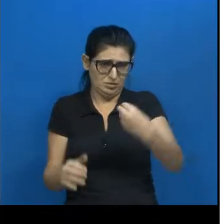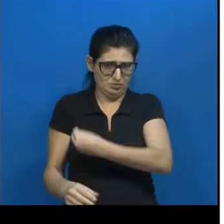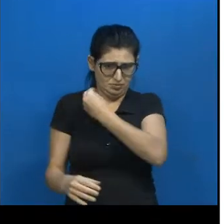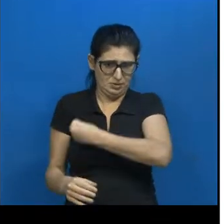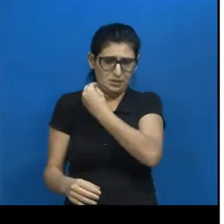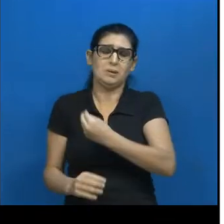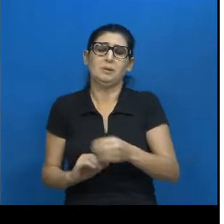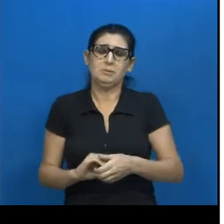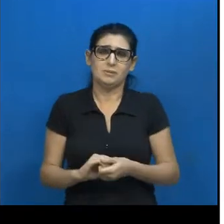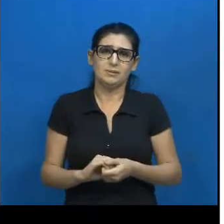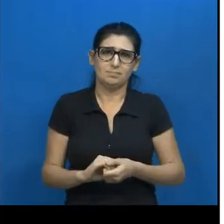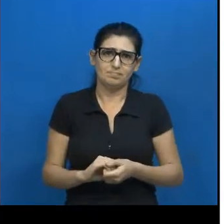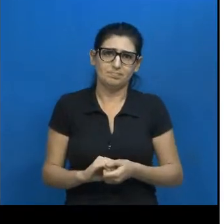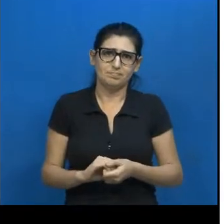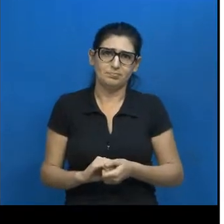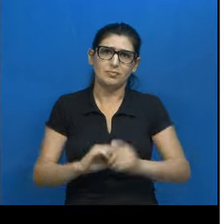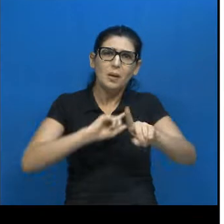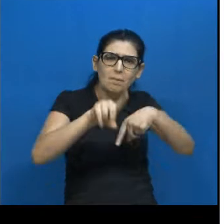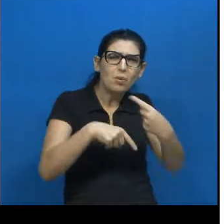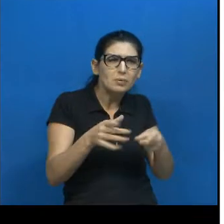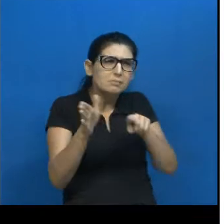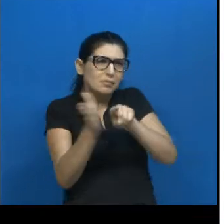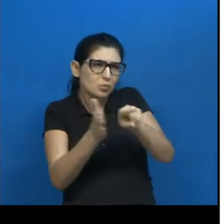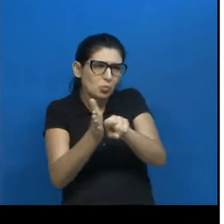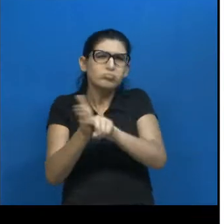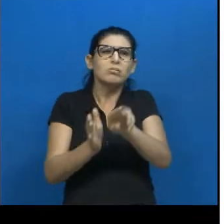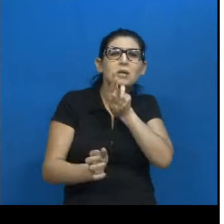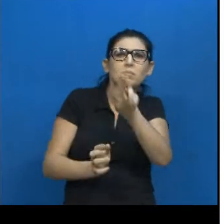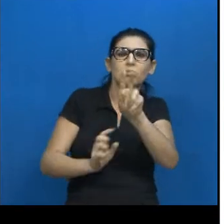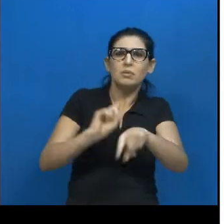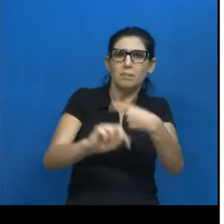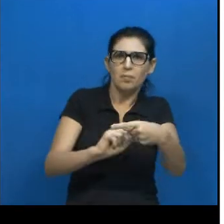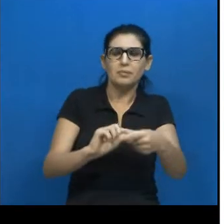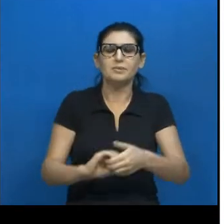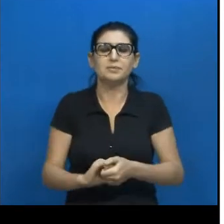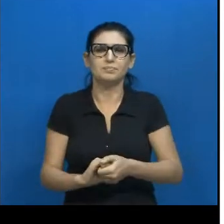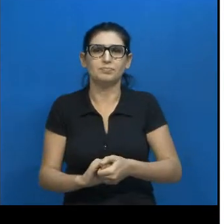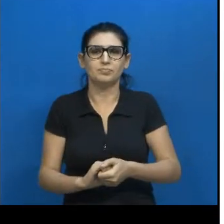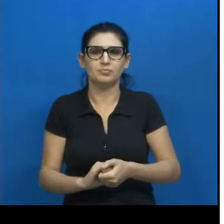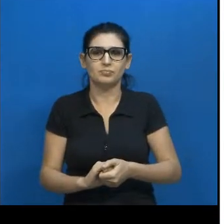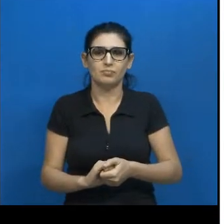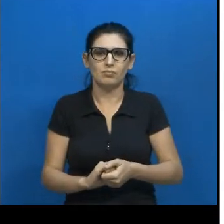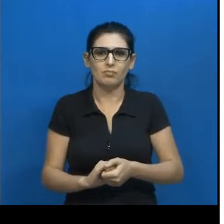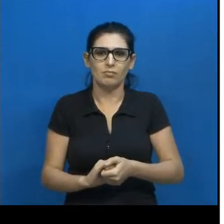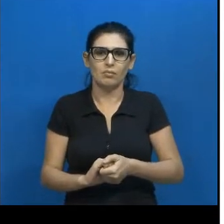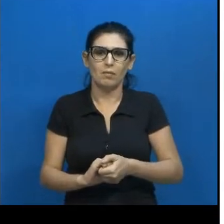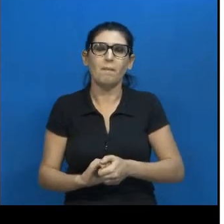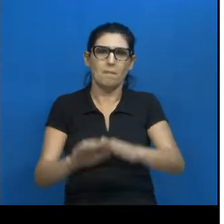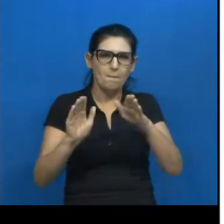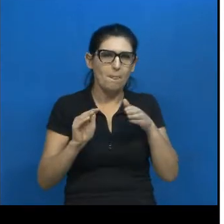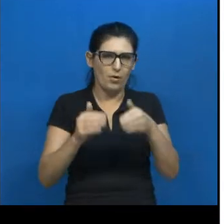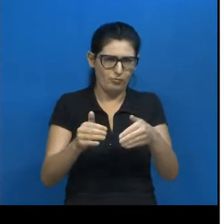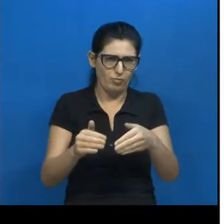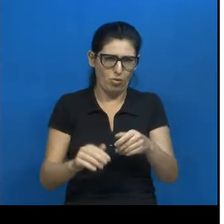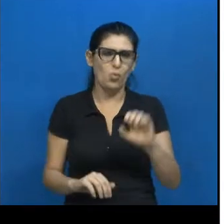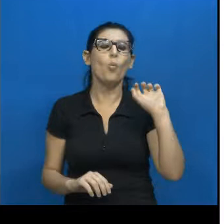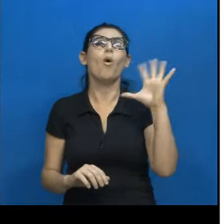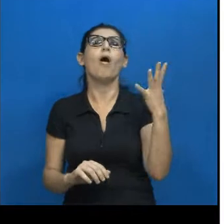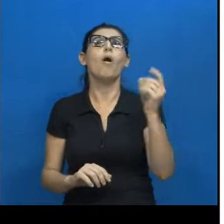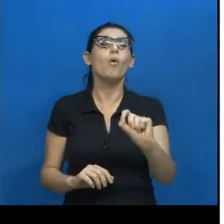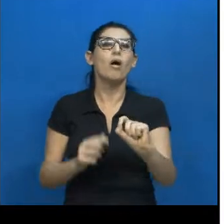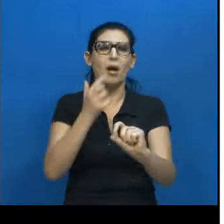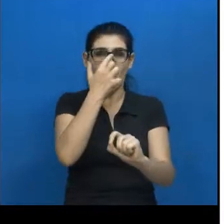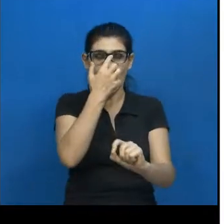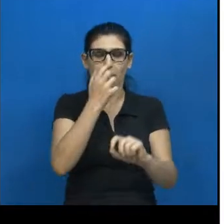for fazer, tiver os questionamentos, ele responde. A gente pegou a seguinte situação, a gente olhou aonde